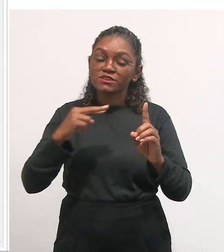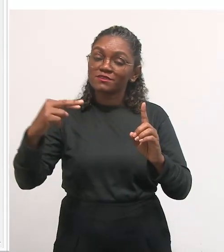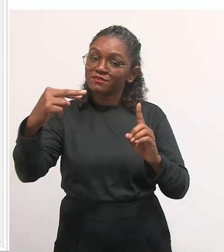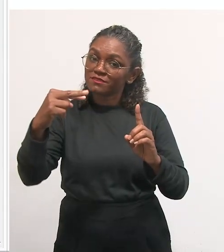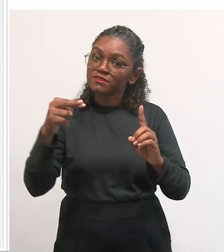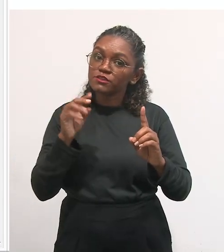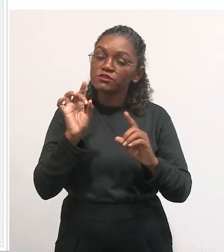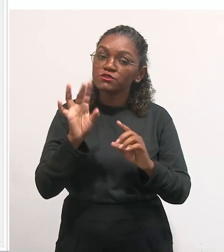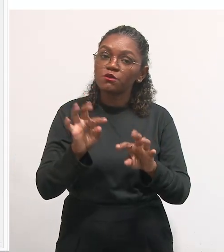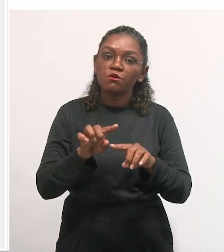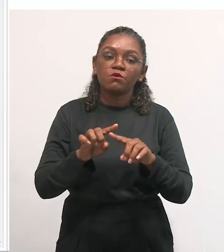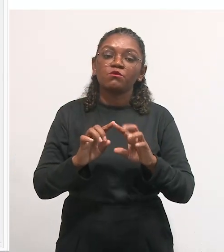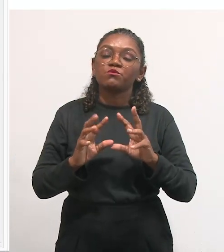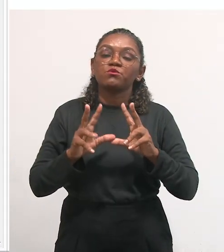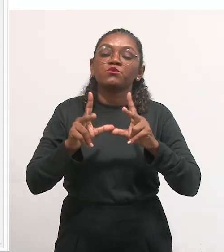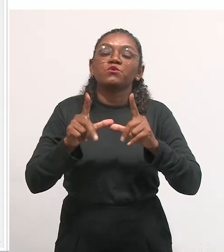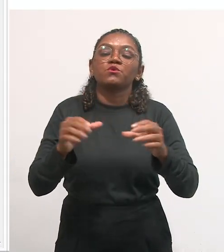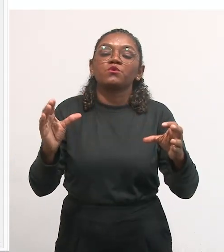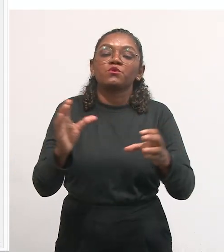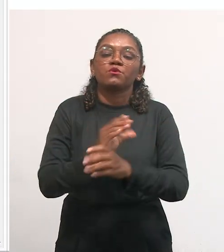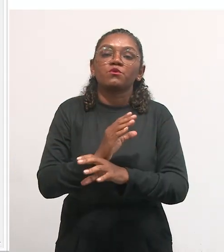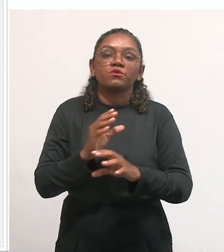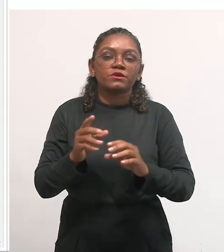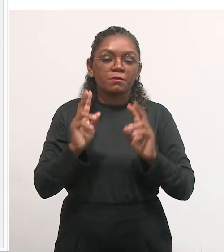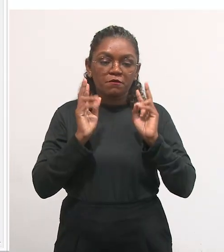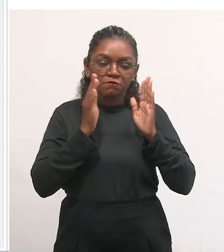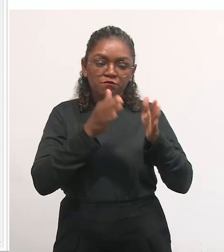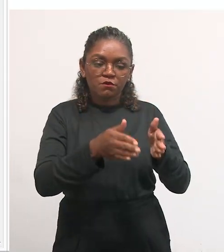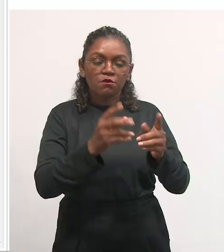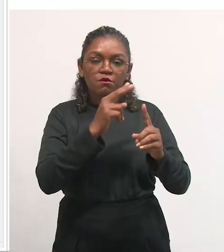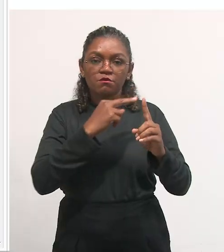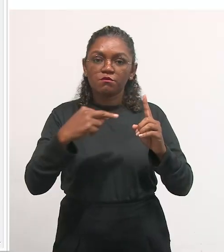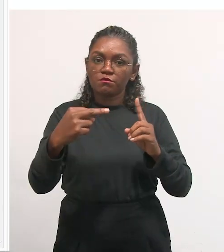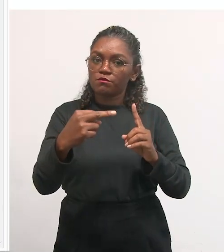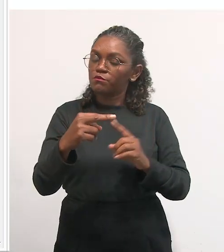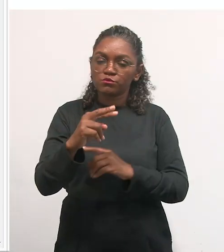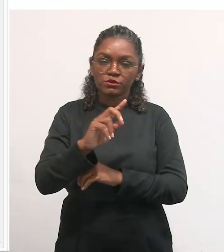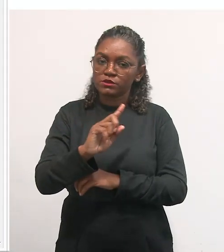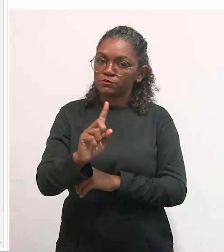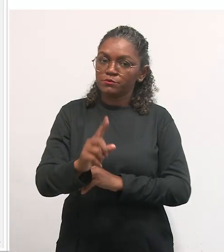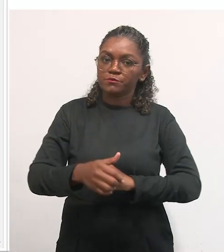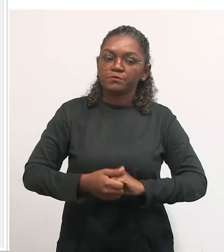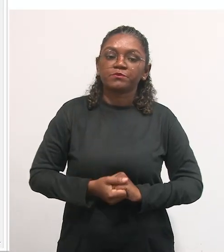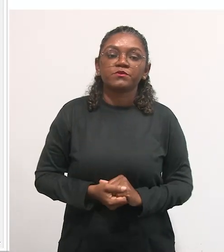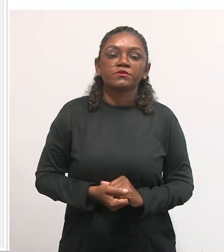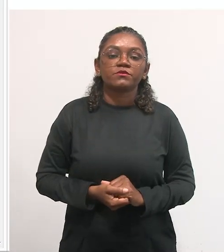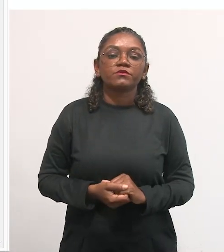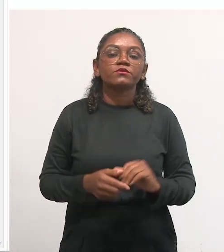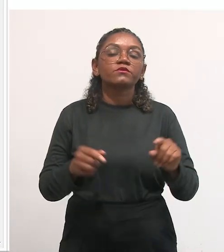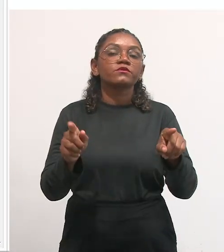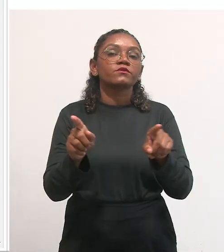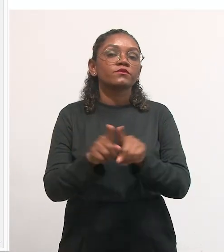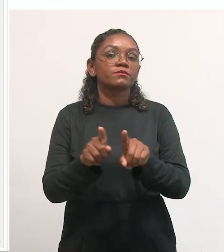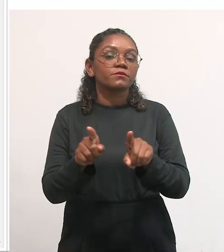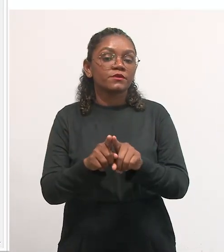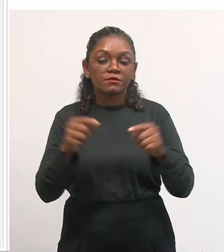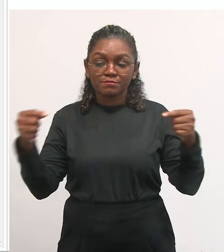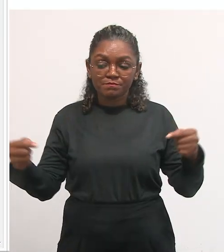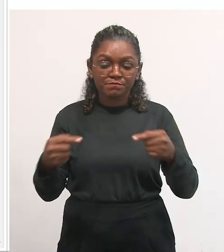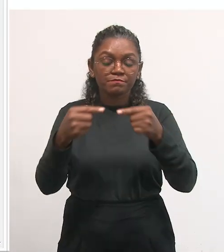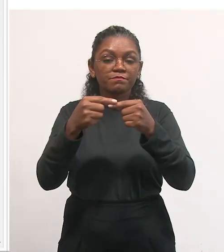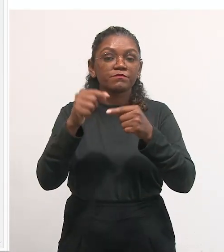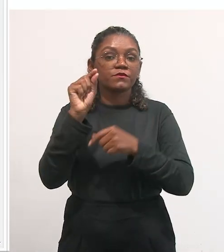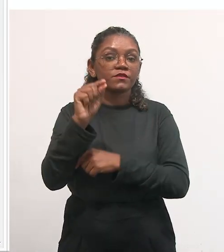toda feita nessa perspectiva. Em conformidade com o Plano Nacional de Educação, que vai operacionalizar a